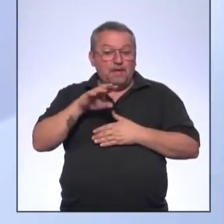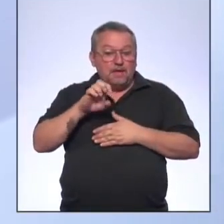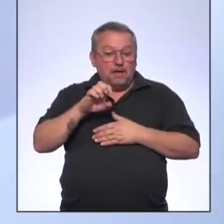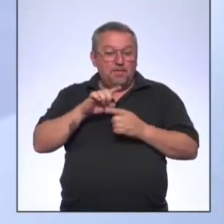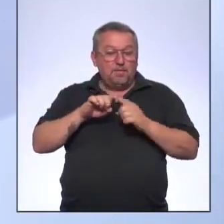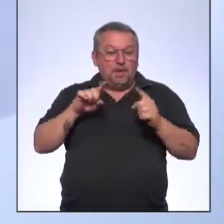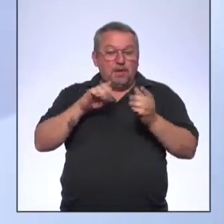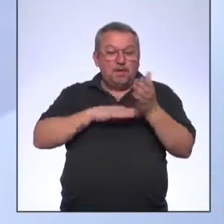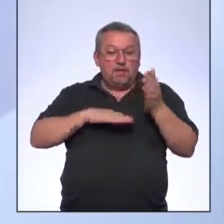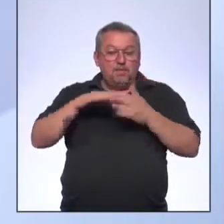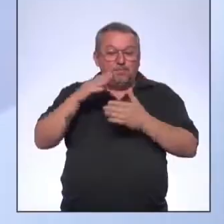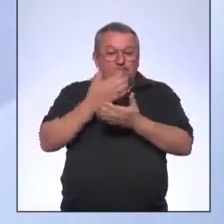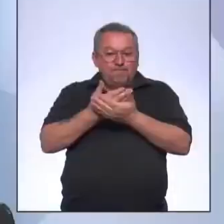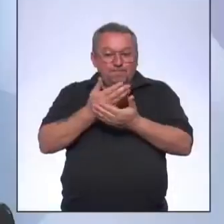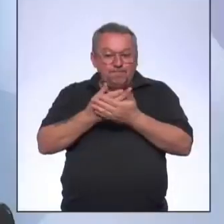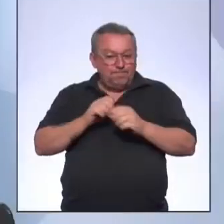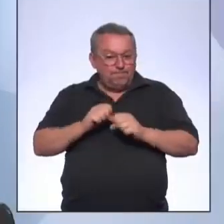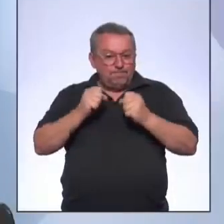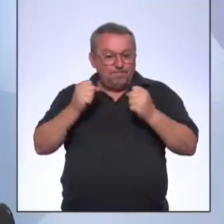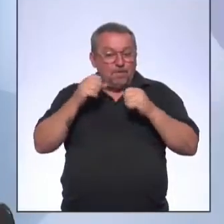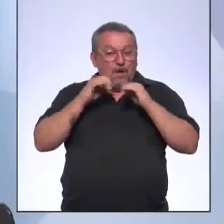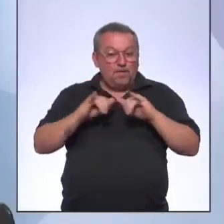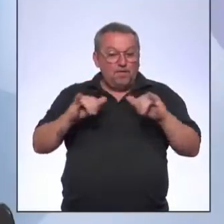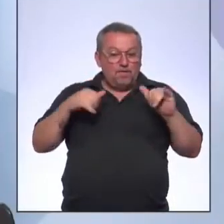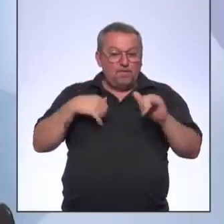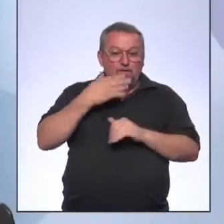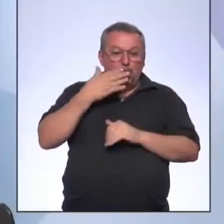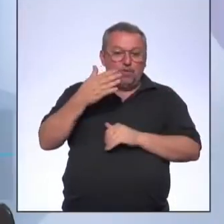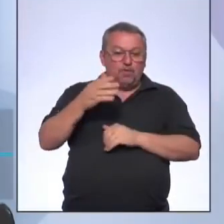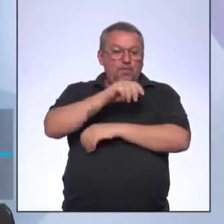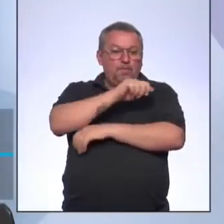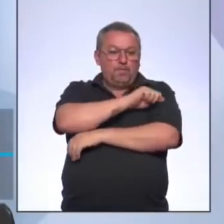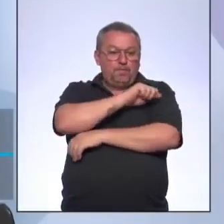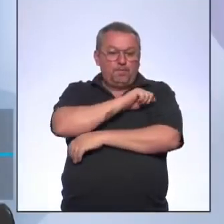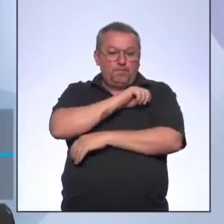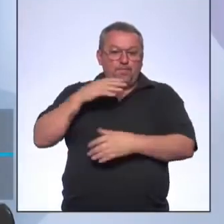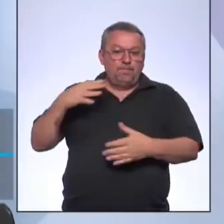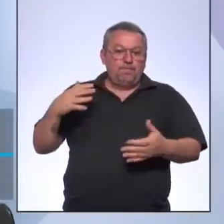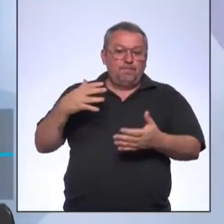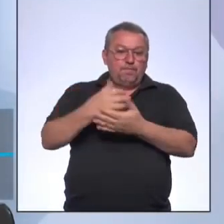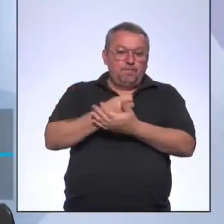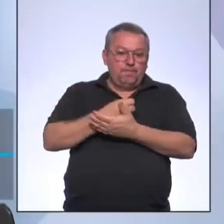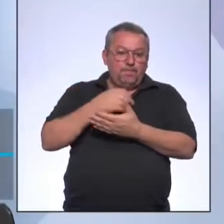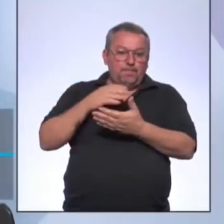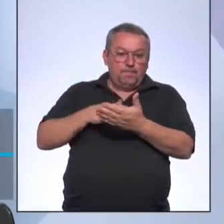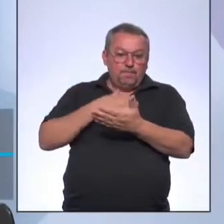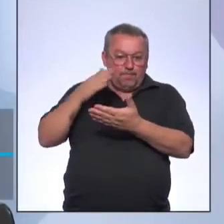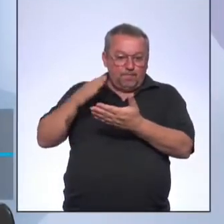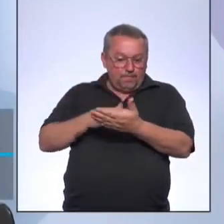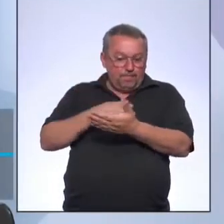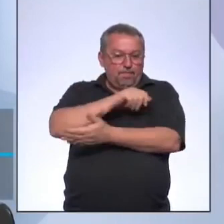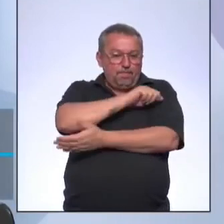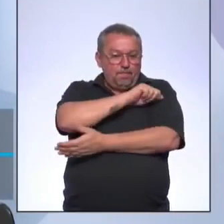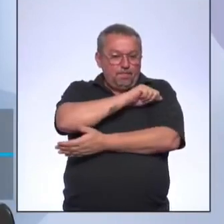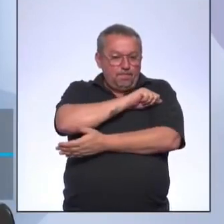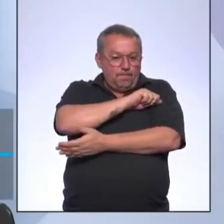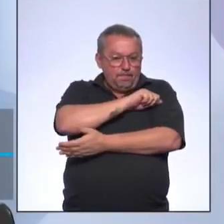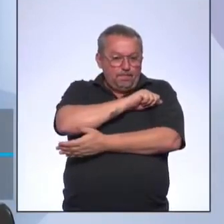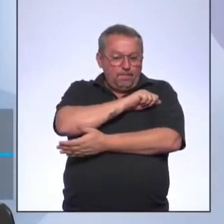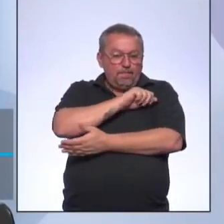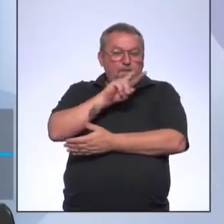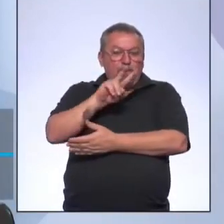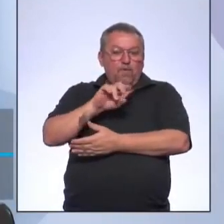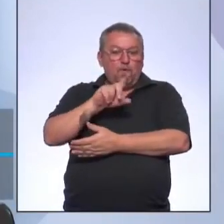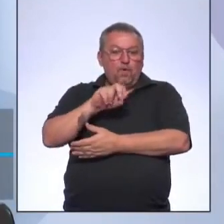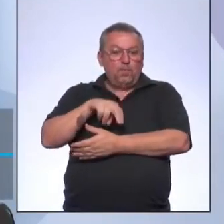eu vou reforçando. Então, tem alguns recadinhos. Eu vou pedir para os alunos pegarem esse aqui, o seu booklet, seu caderno do aluno, do volume 2